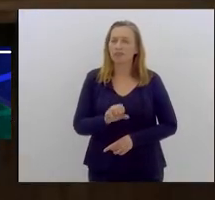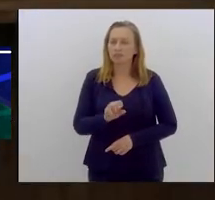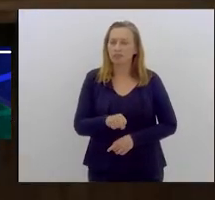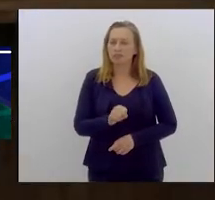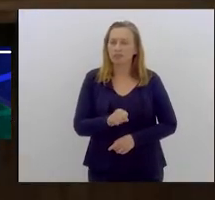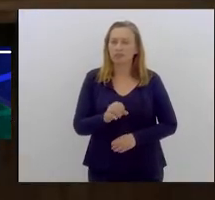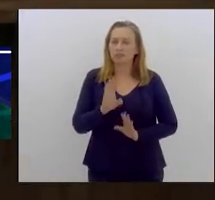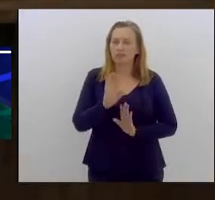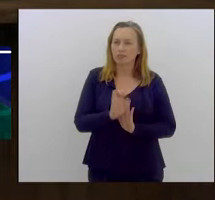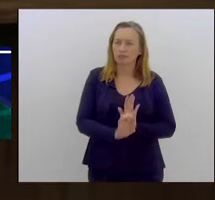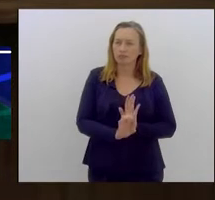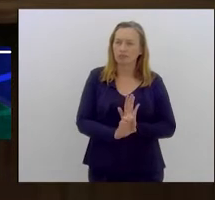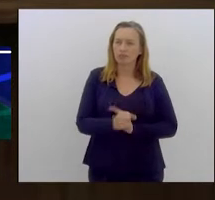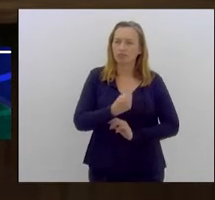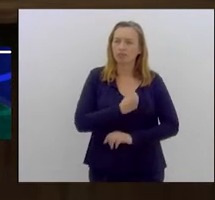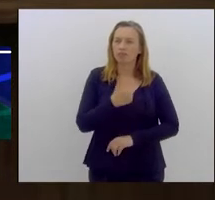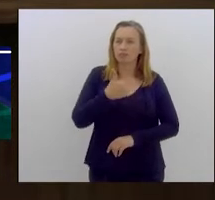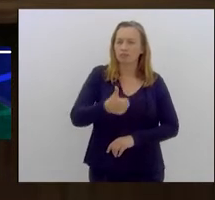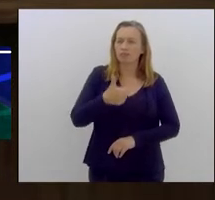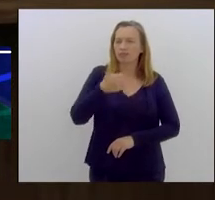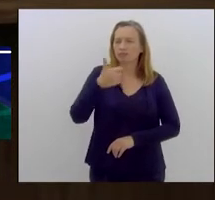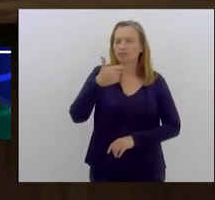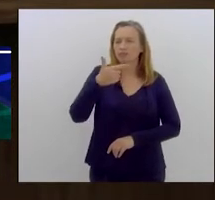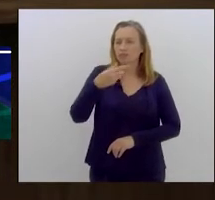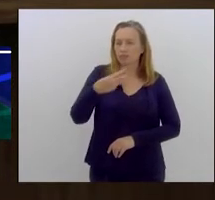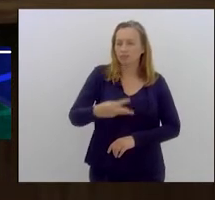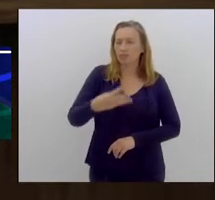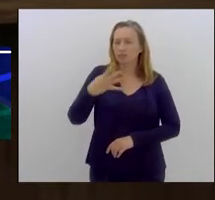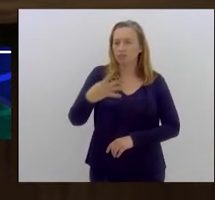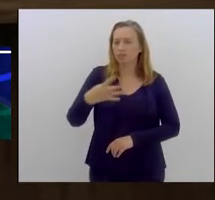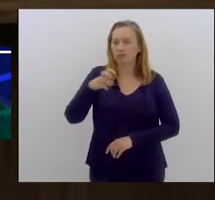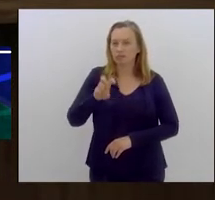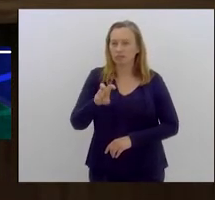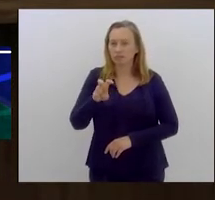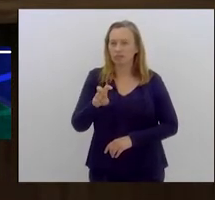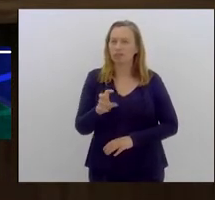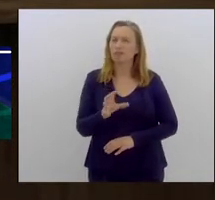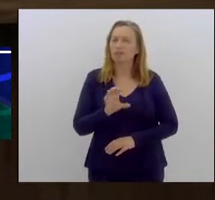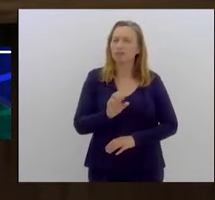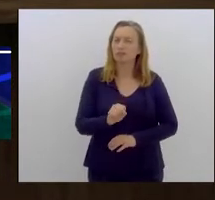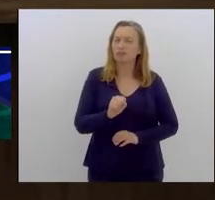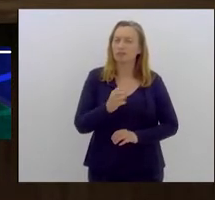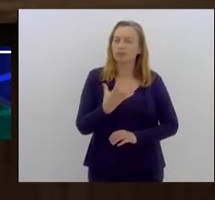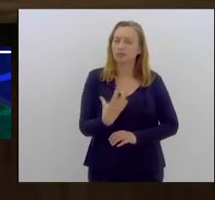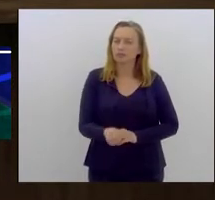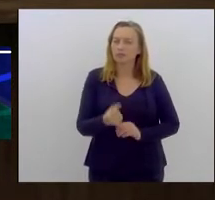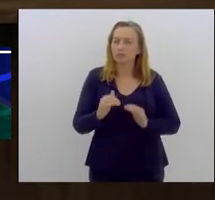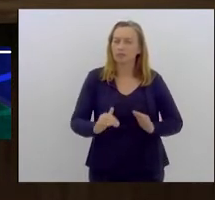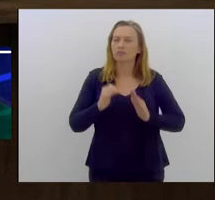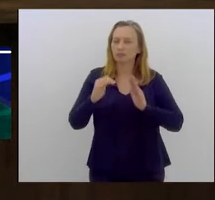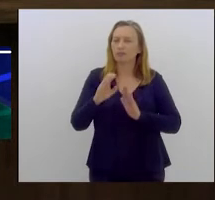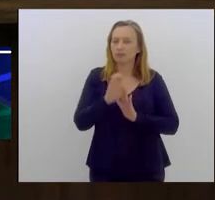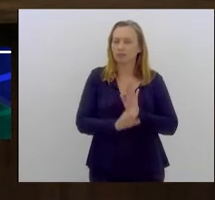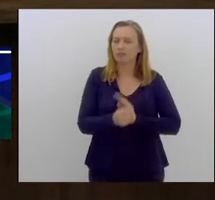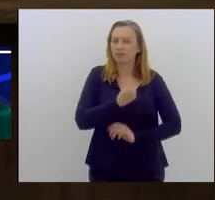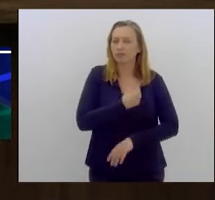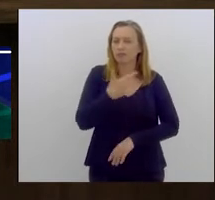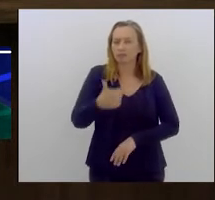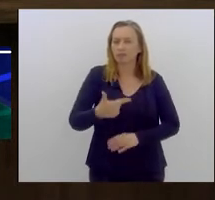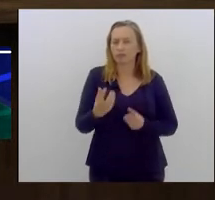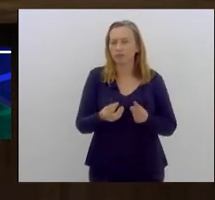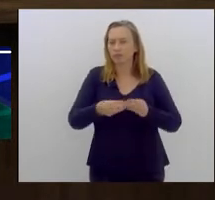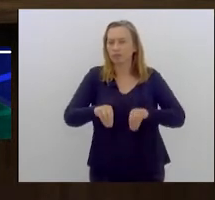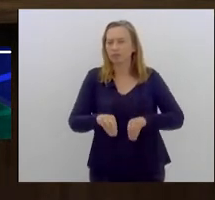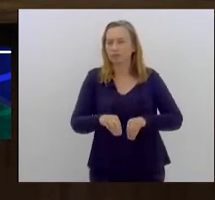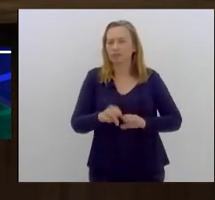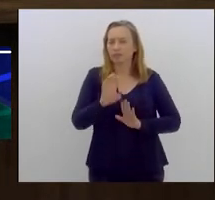favorável às emendas número 1, 3, 4 e 5, favorável com subemenda à emenda número 2,